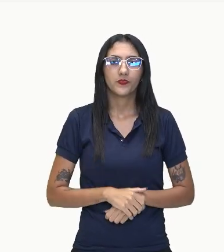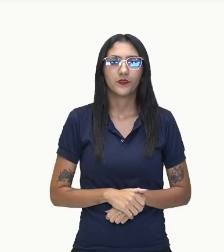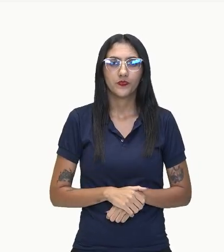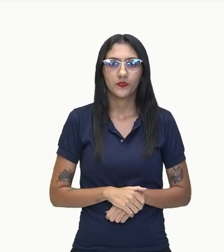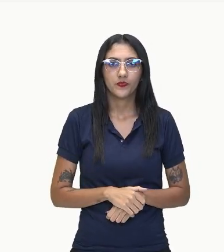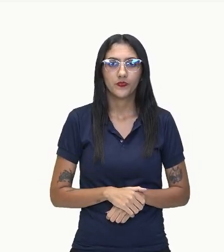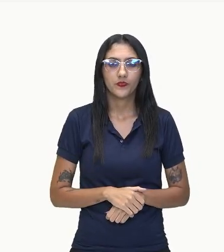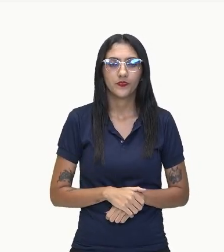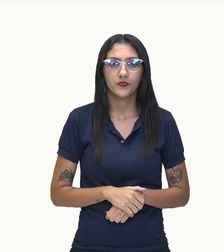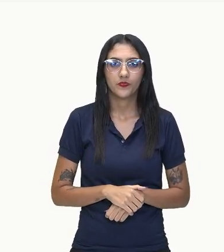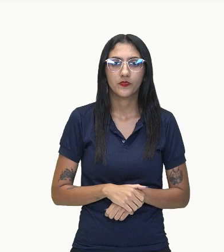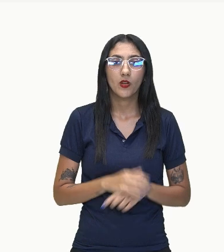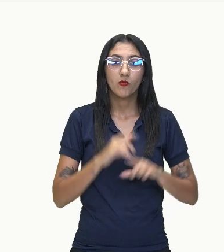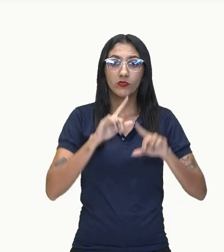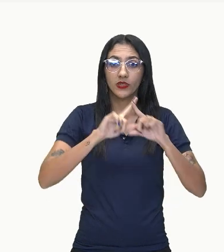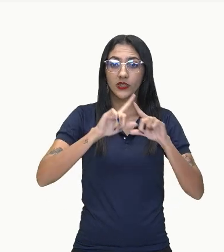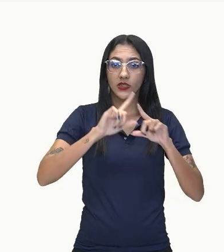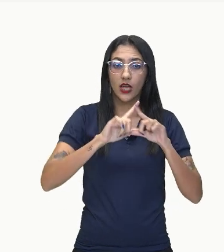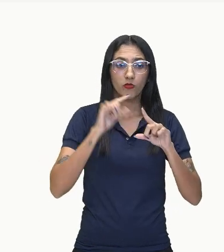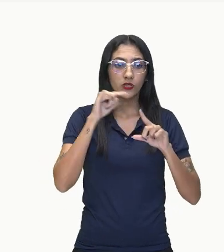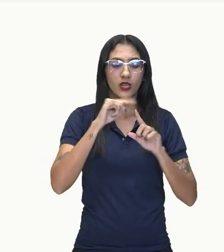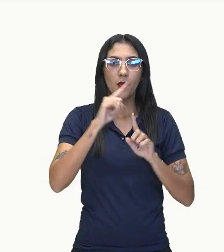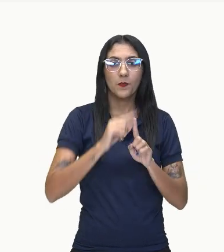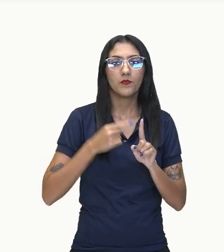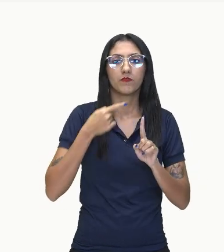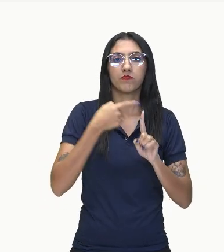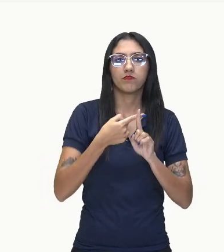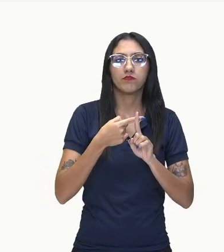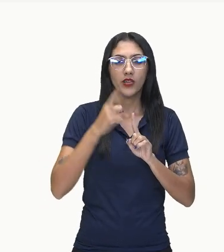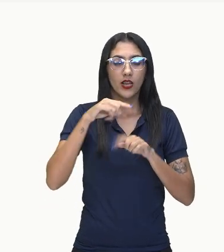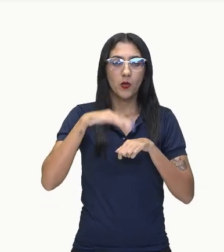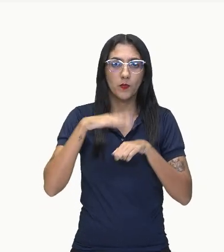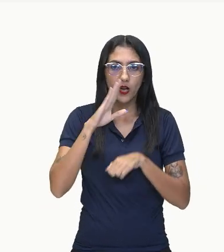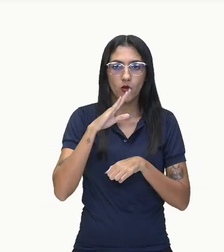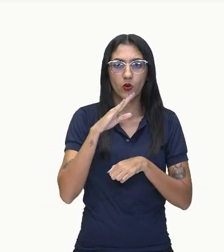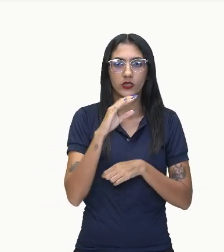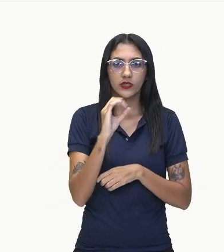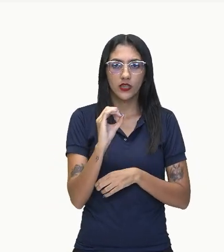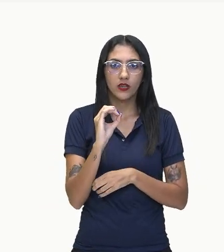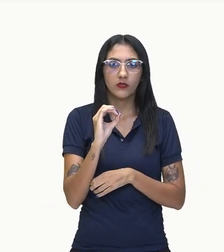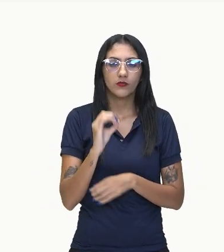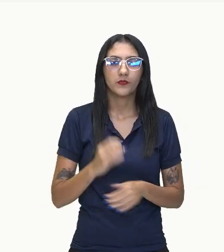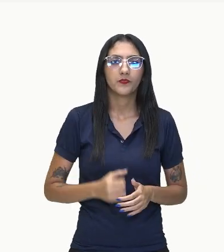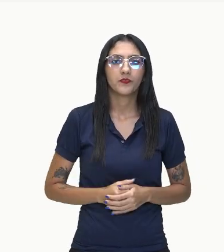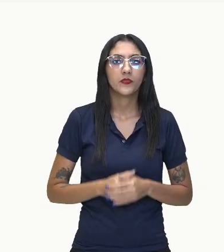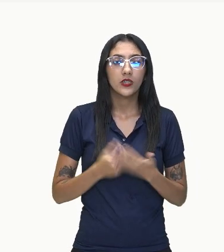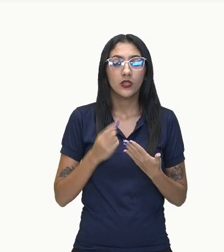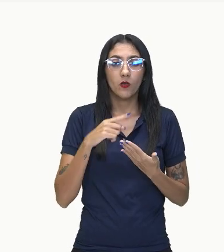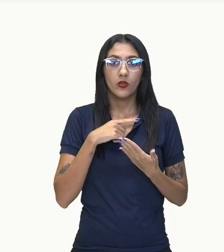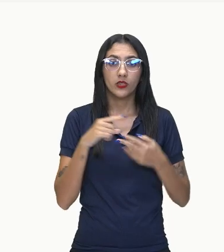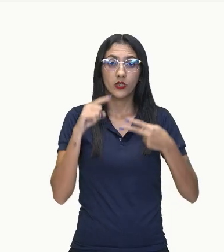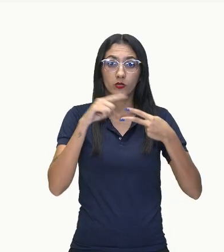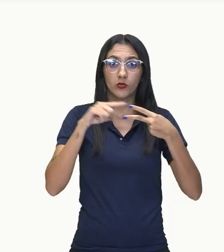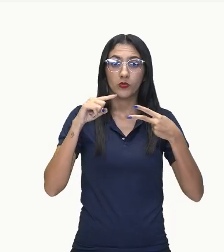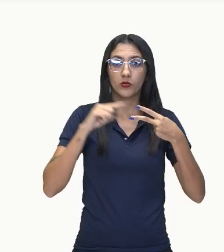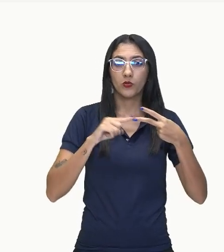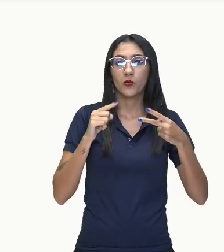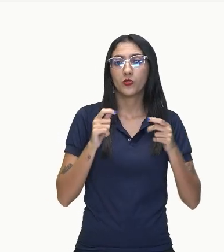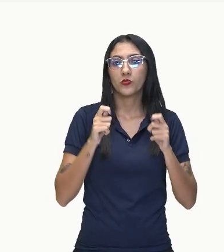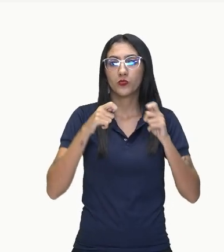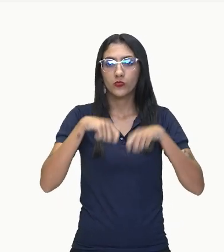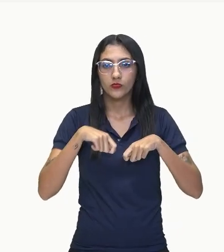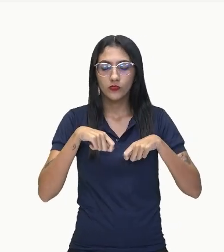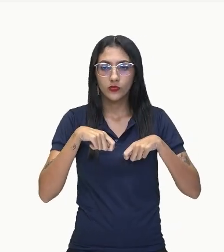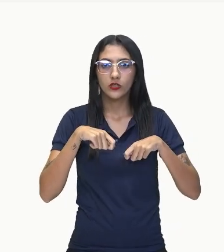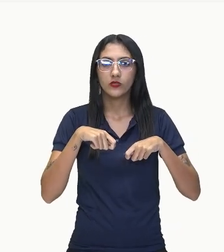delta, ele é positivo, ele é maior do que zero. Então, ele vai apresentar duas raízes, dois